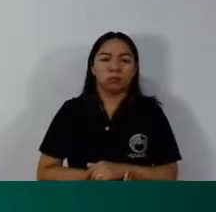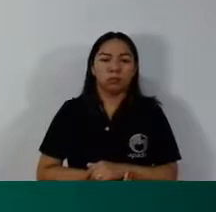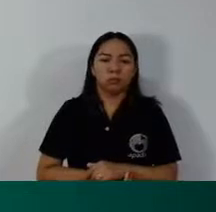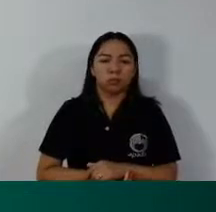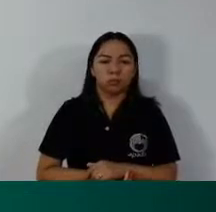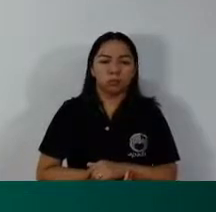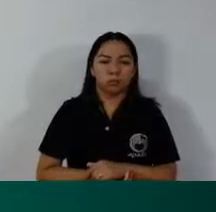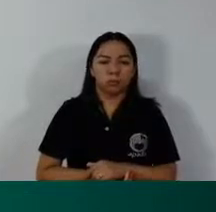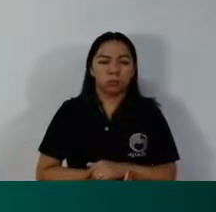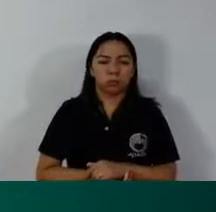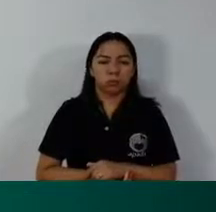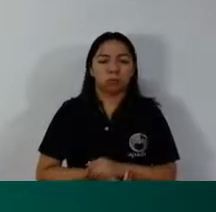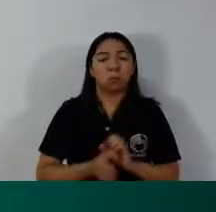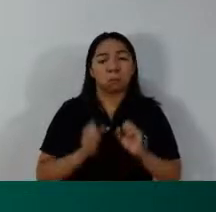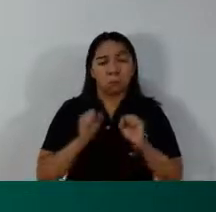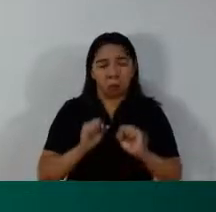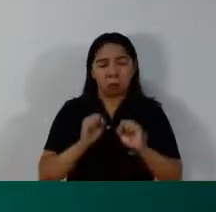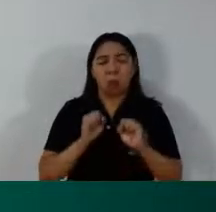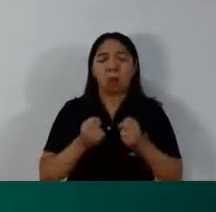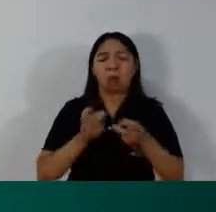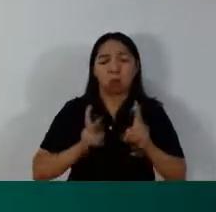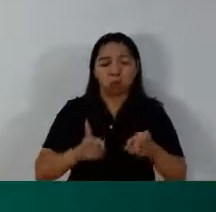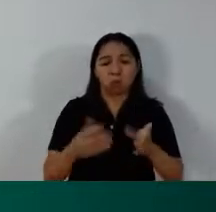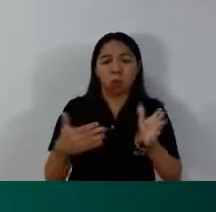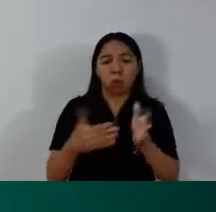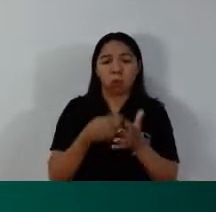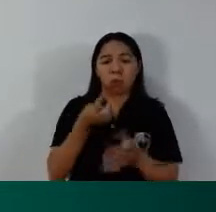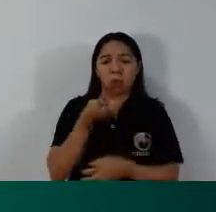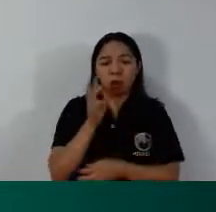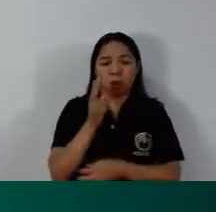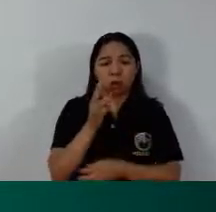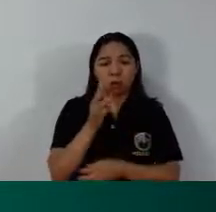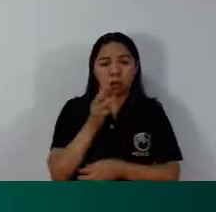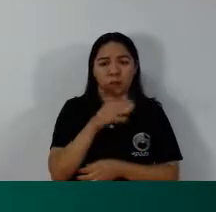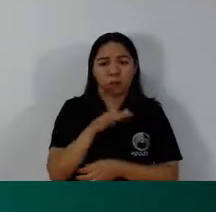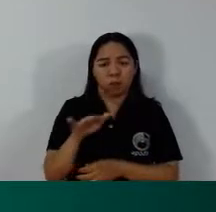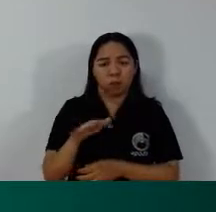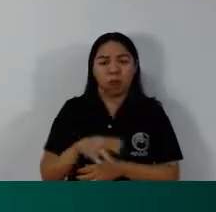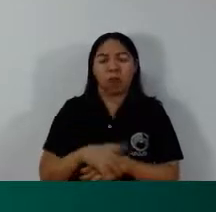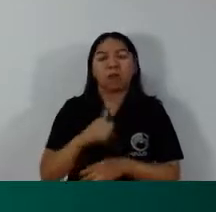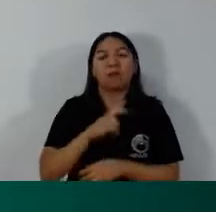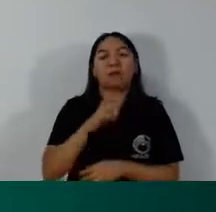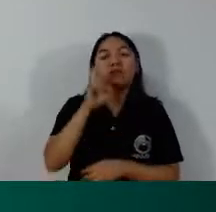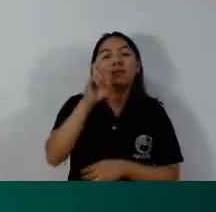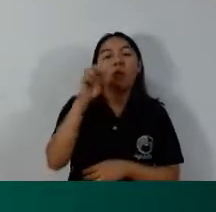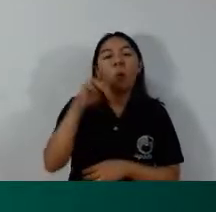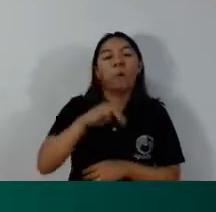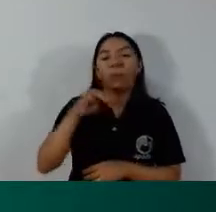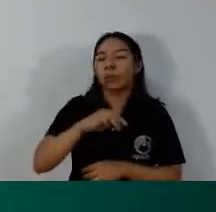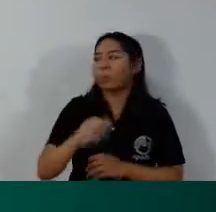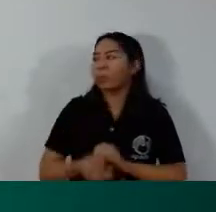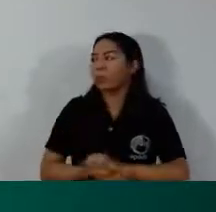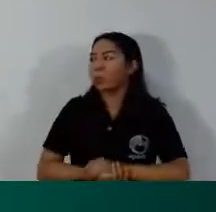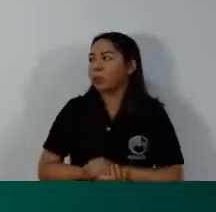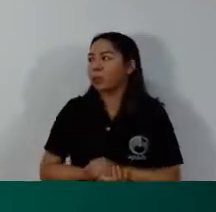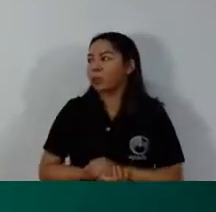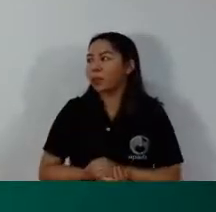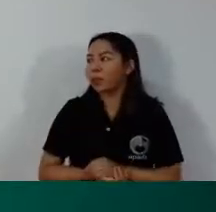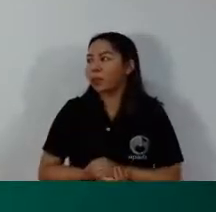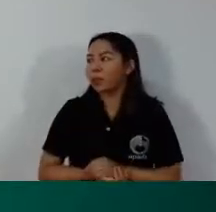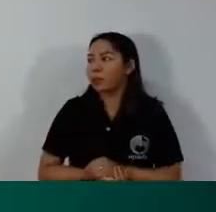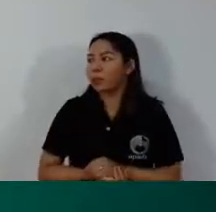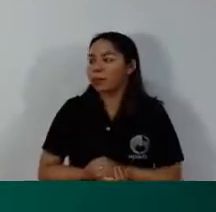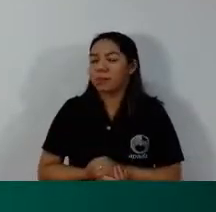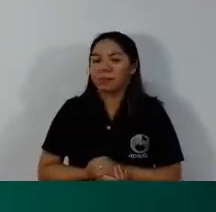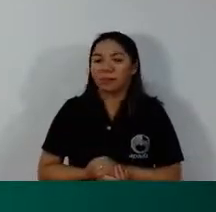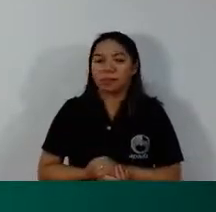Tá certo cinco minutos afe Maria quando